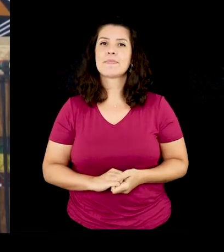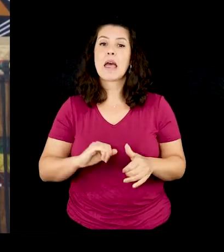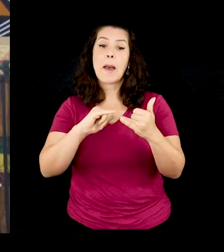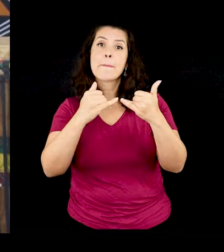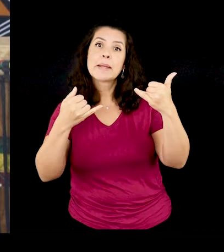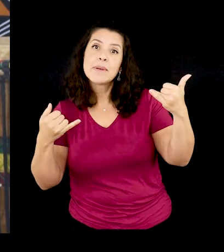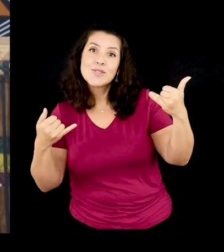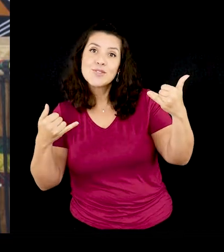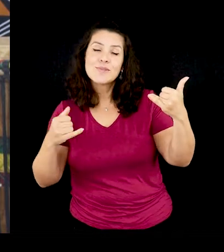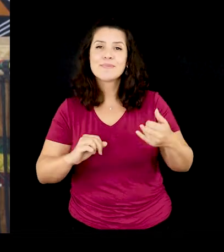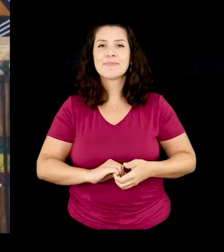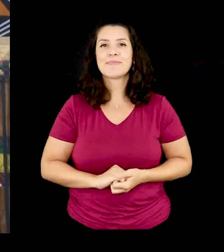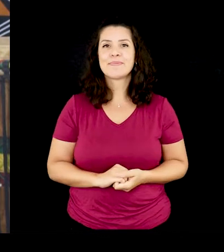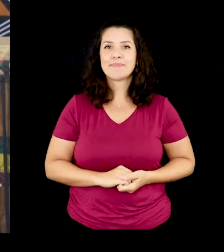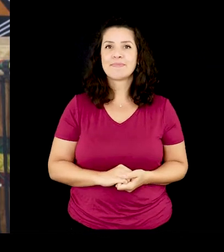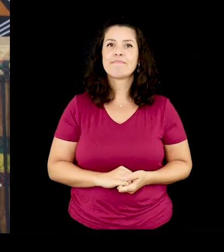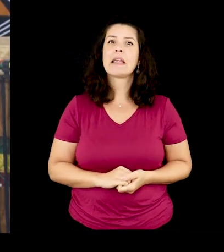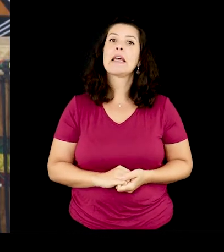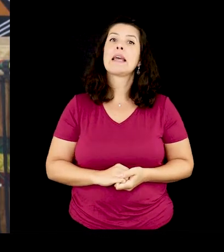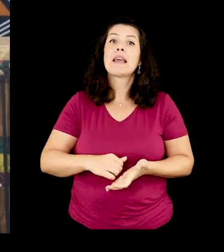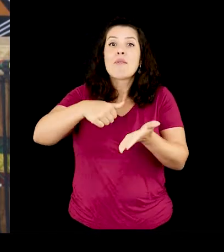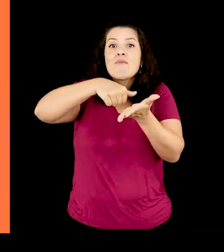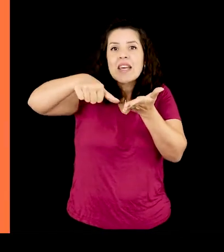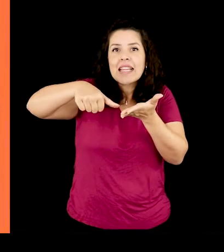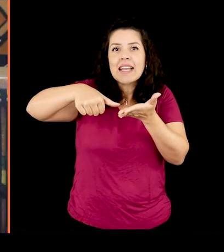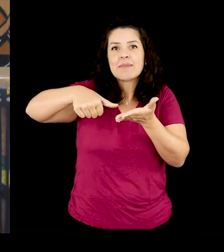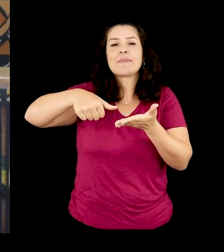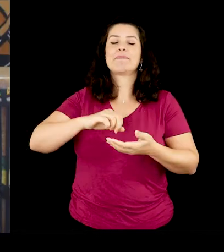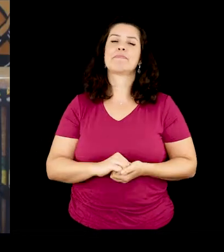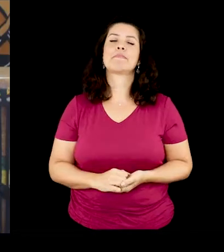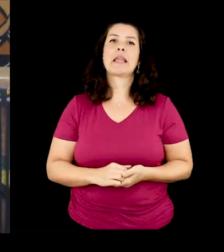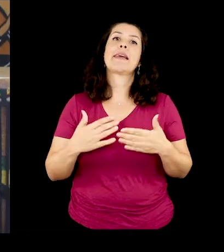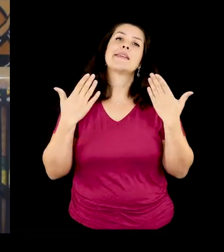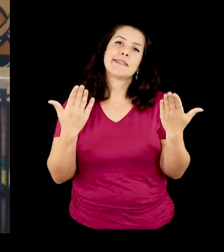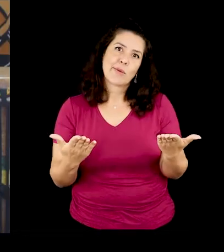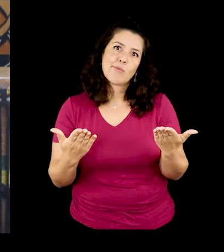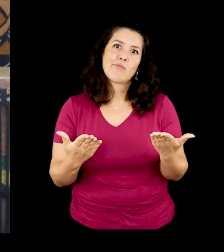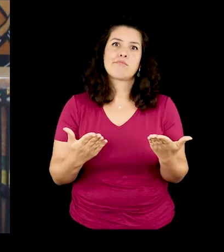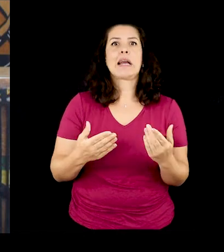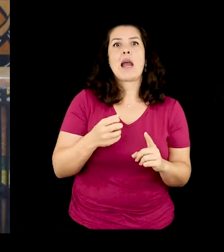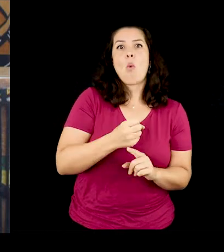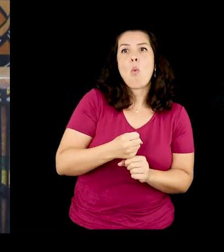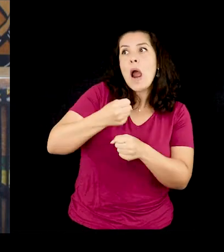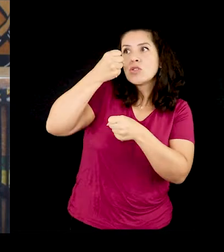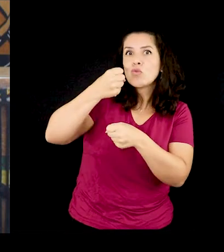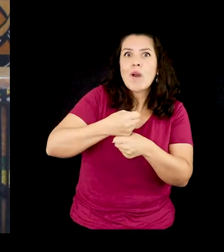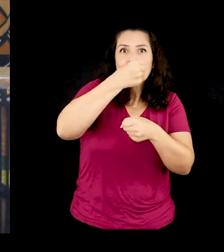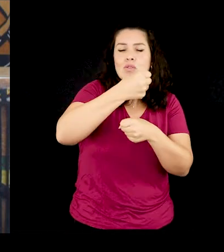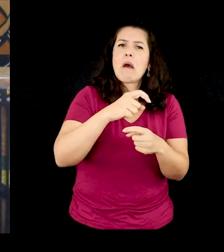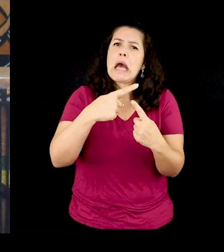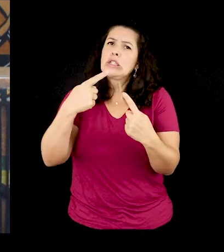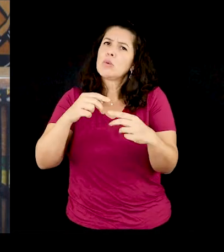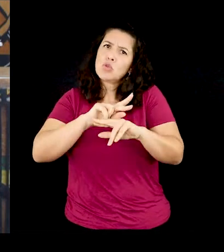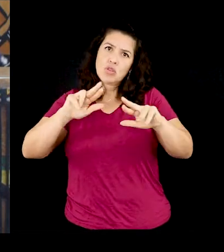barbante e fita crepe. Gente, cada guarda-chuva é muito diferente um do outro. No caso